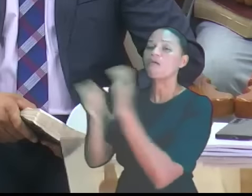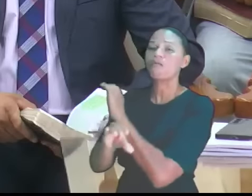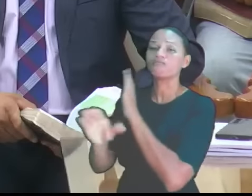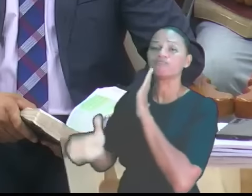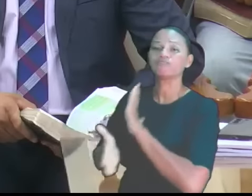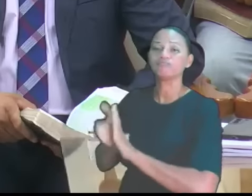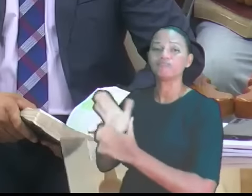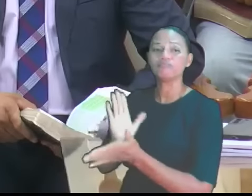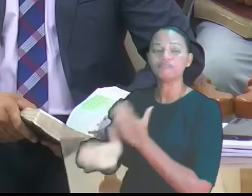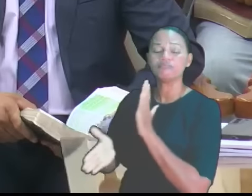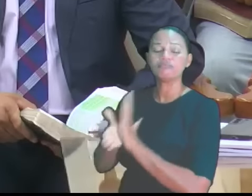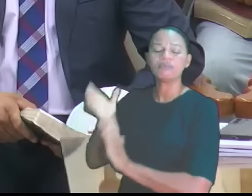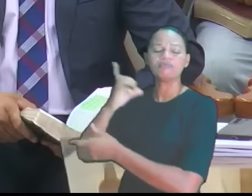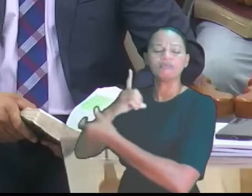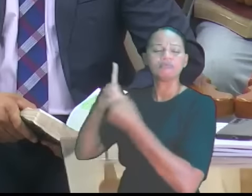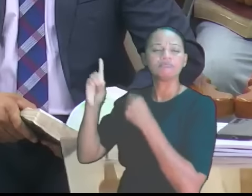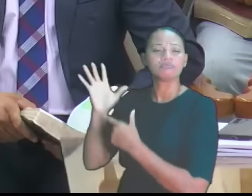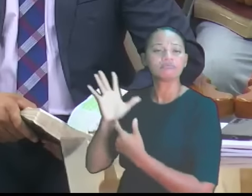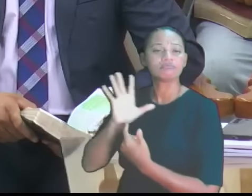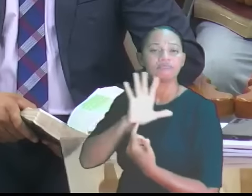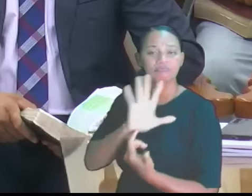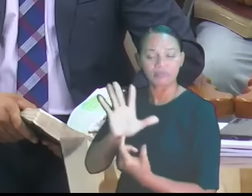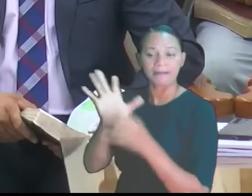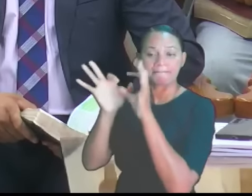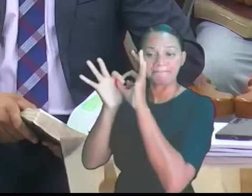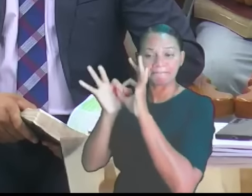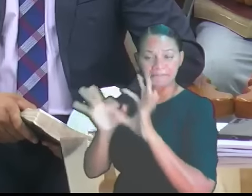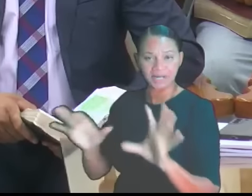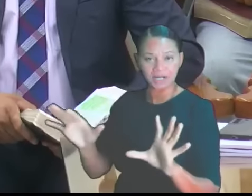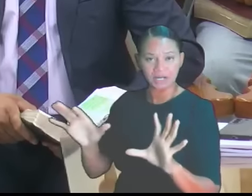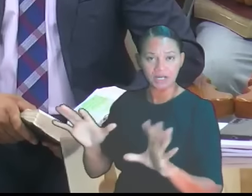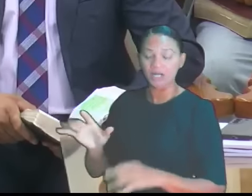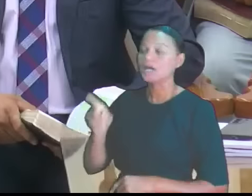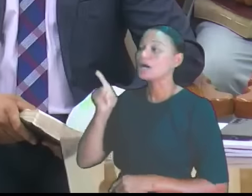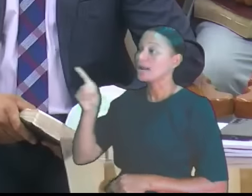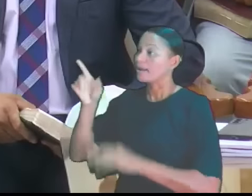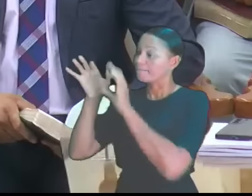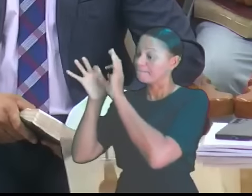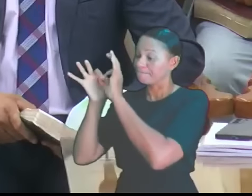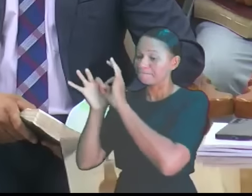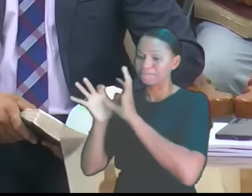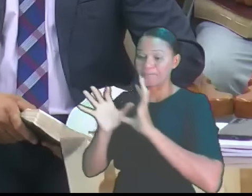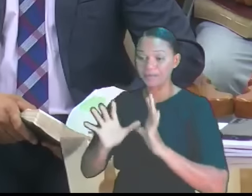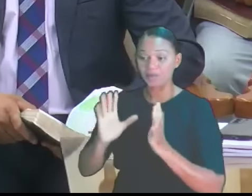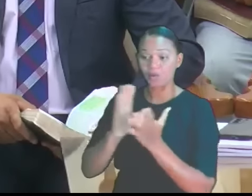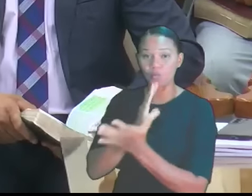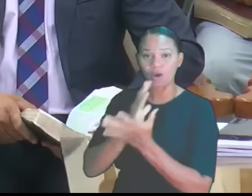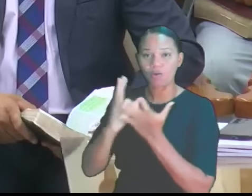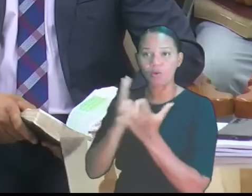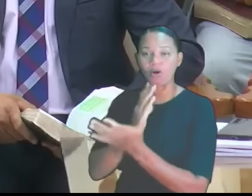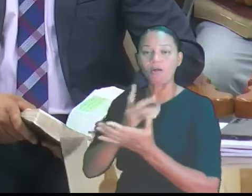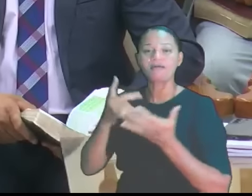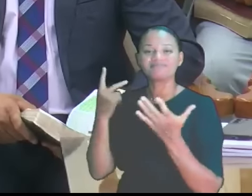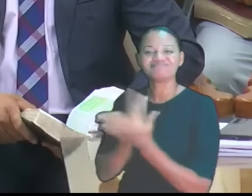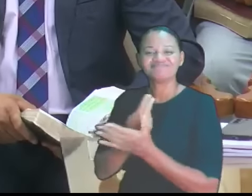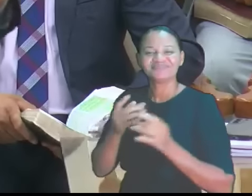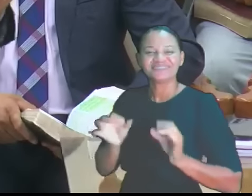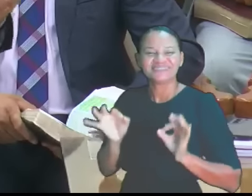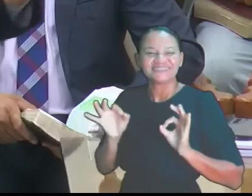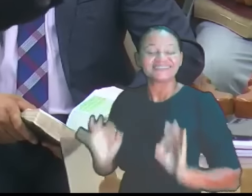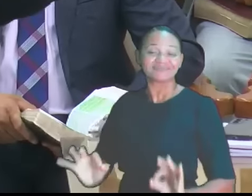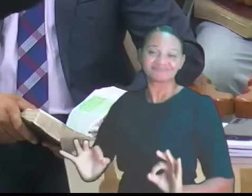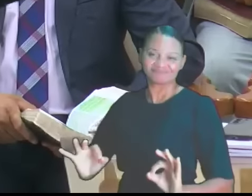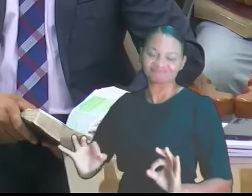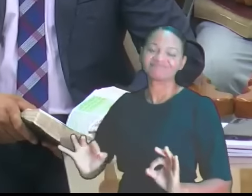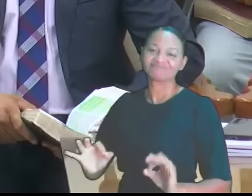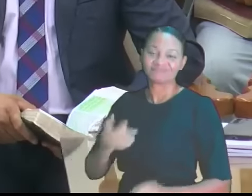se revela na vontade permissiva, quando ele permite que algo aconteça. Vontade